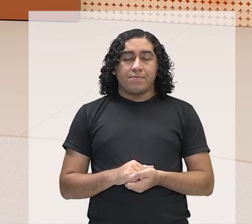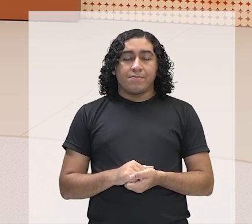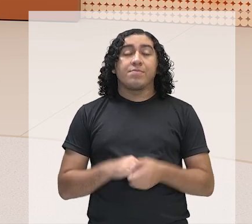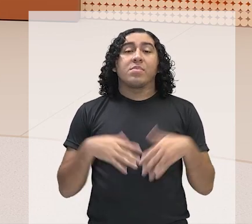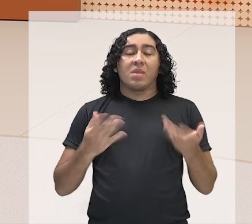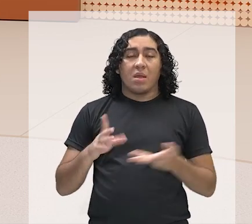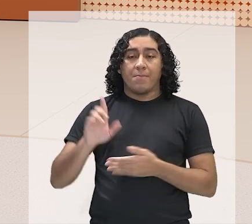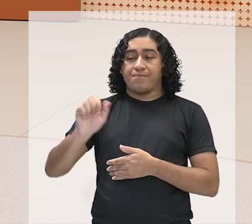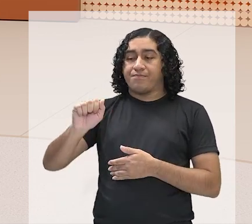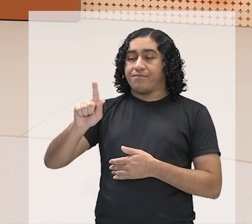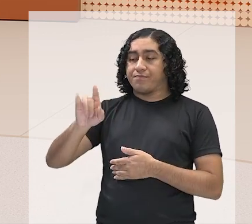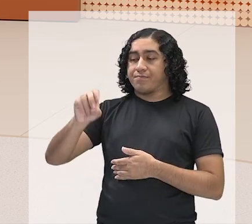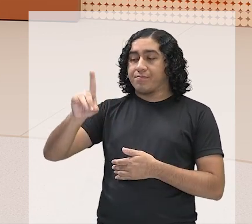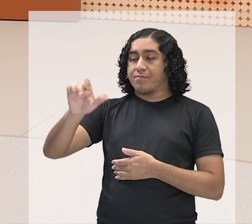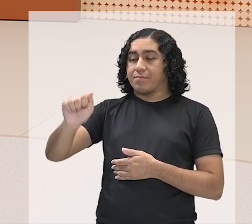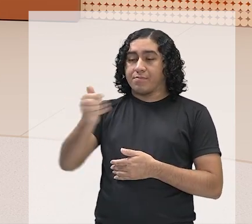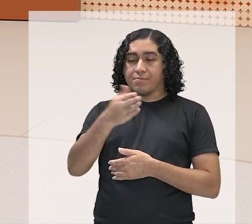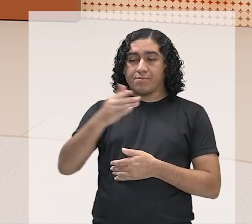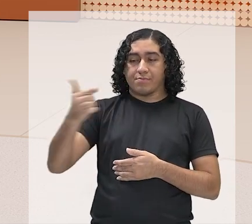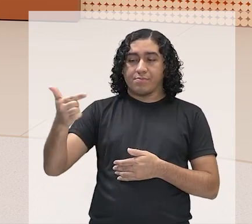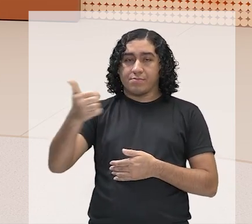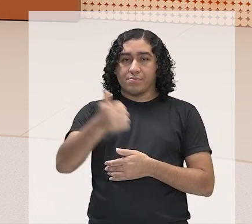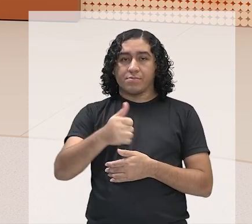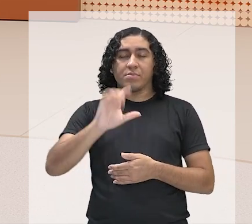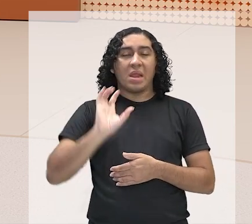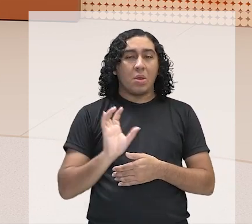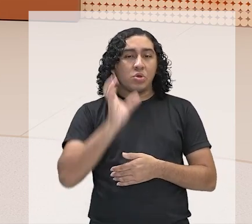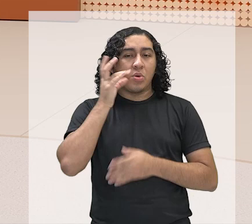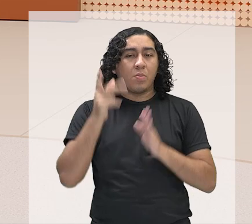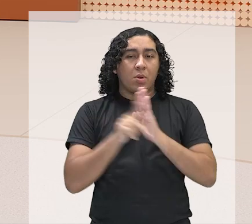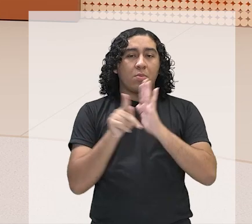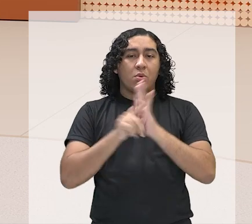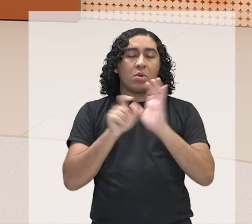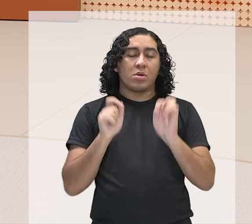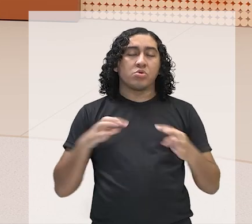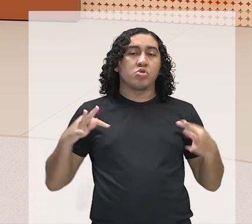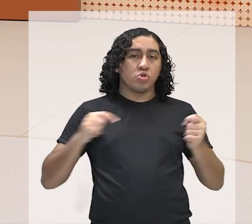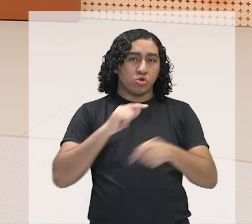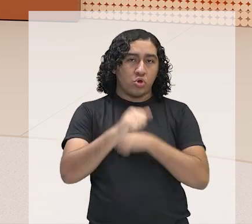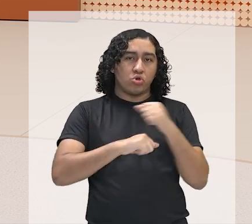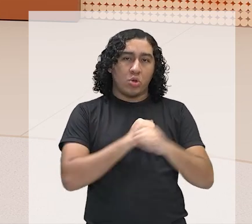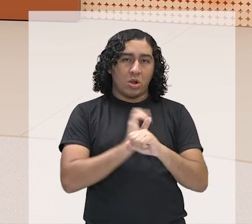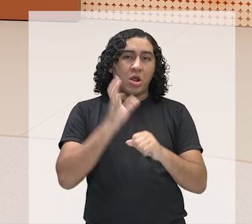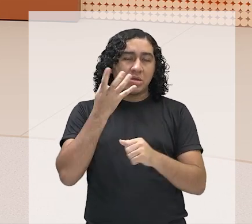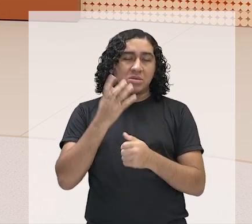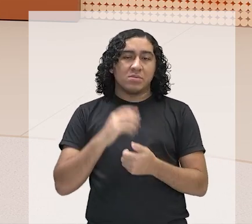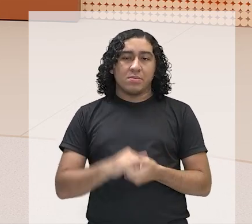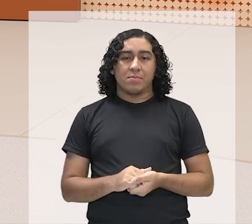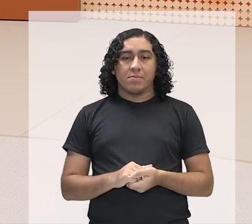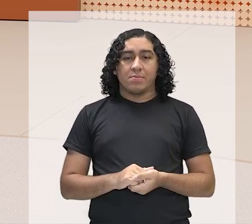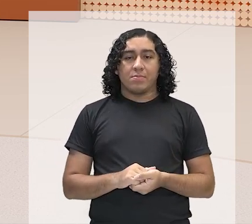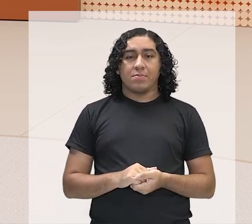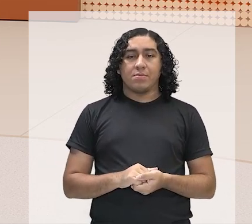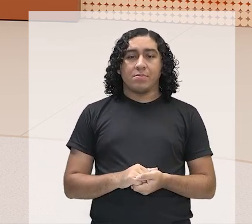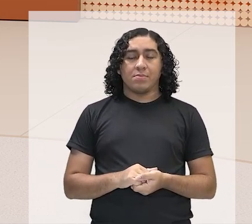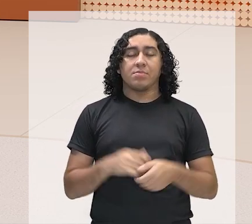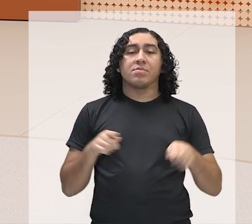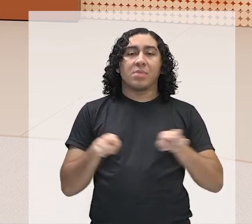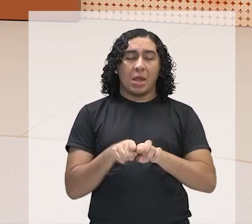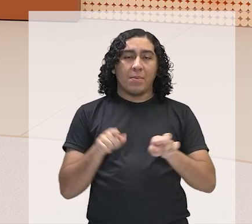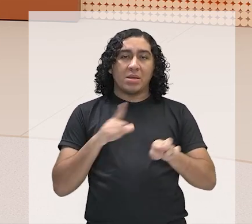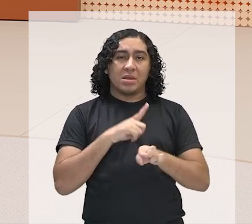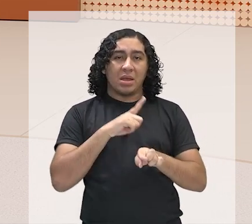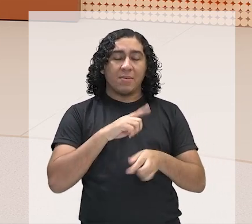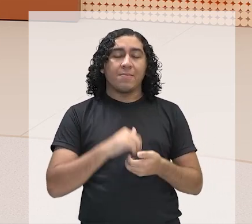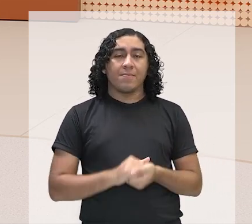21 que saiu, por exemplo, as COPs que acontecem ali anualmente. Inclusive, nós teremos na cidade de Belém a COP